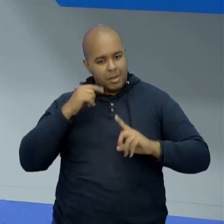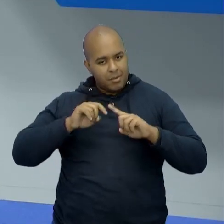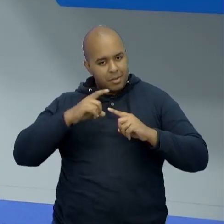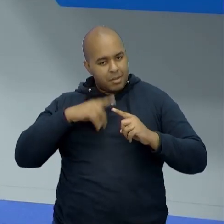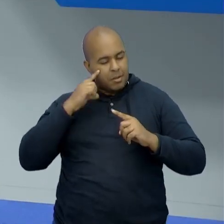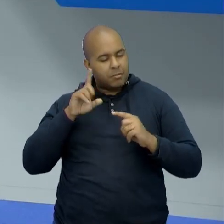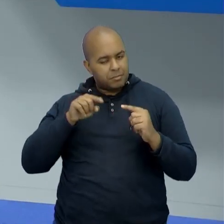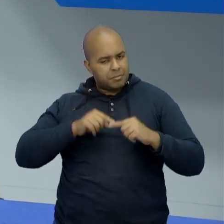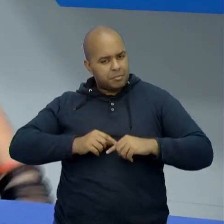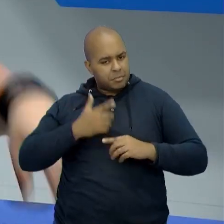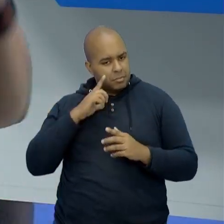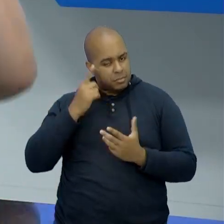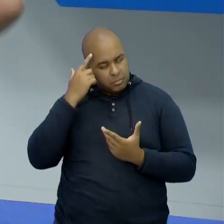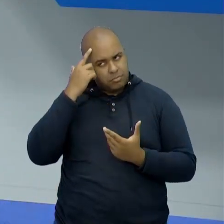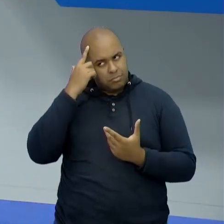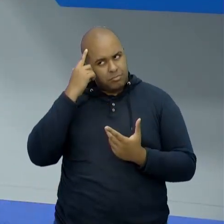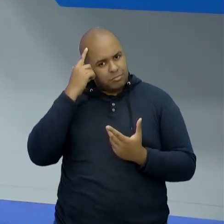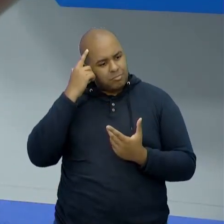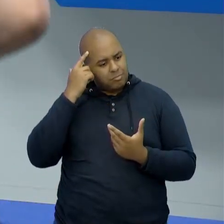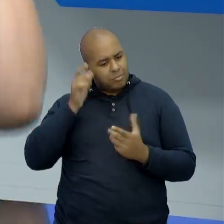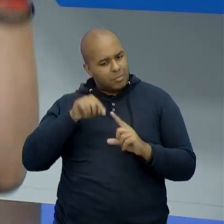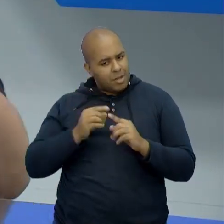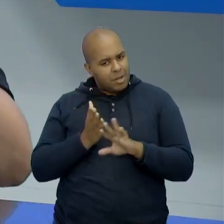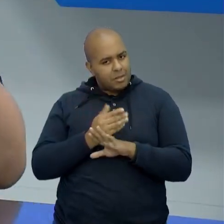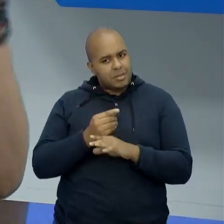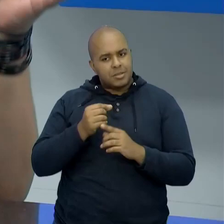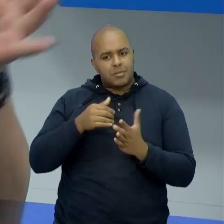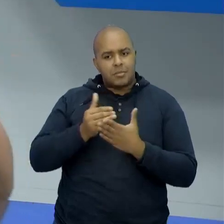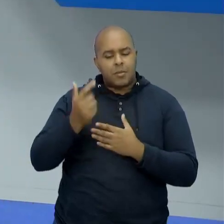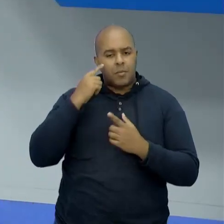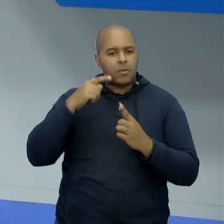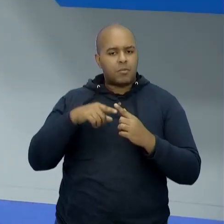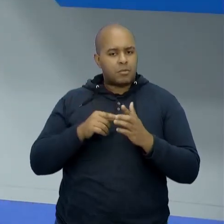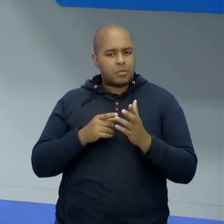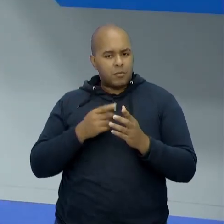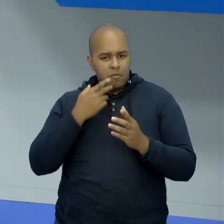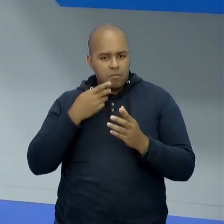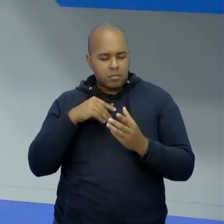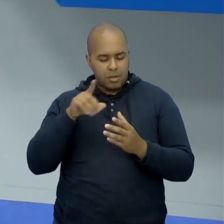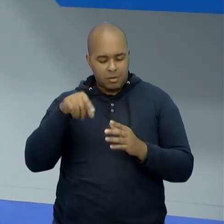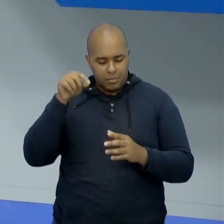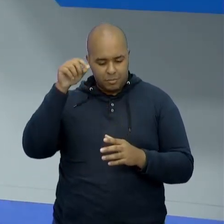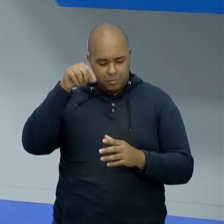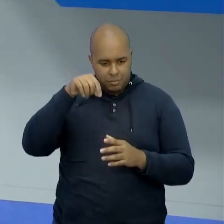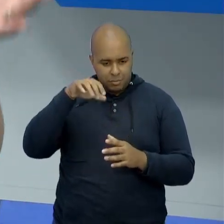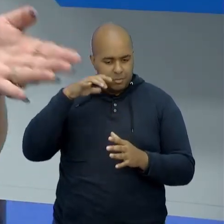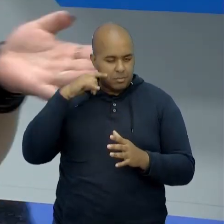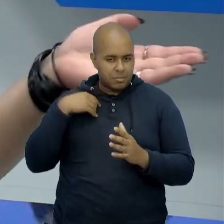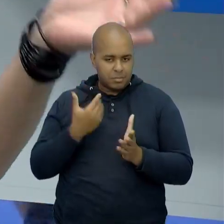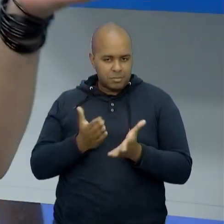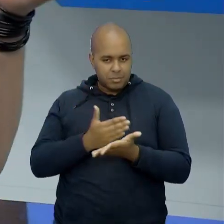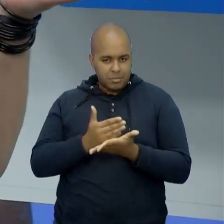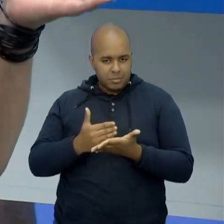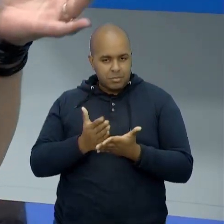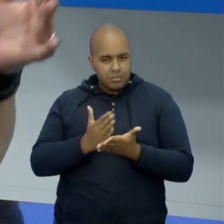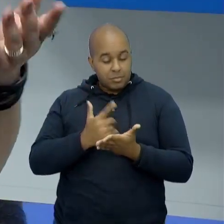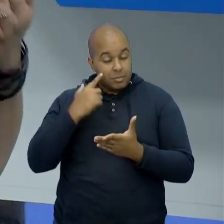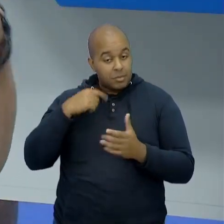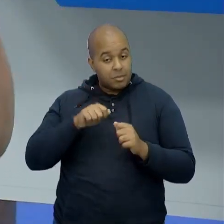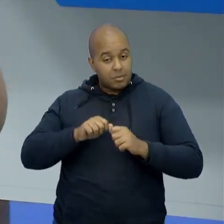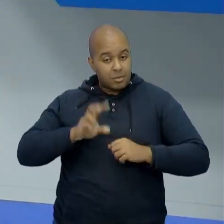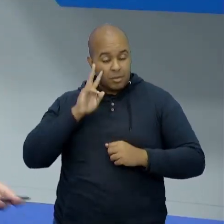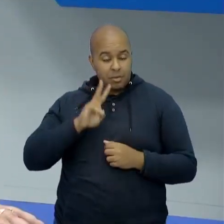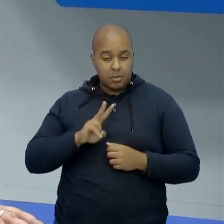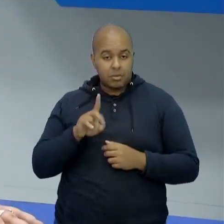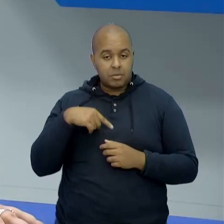tenho motivos. Mas antes de dar a cerejinha do bolo, o trunfo do rolê, o que a gente vai fazer? Olhar